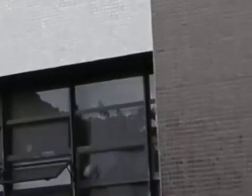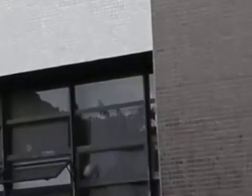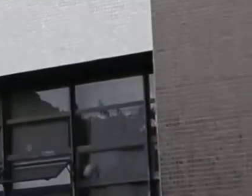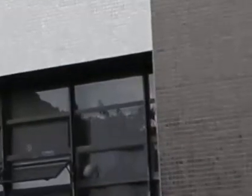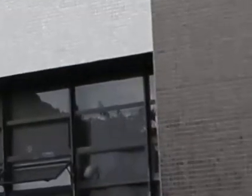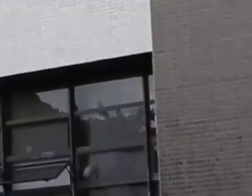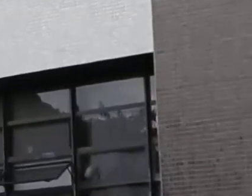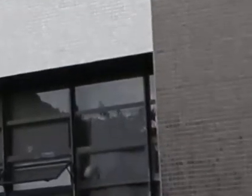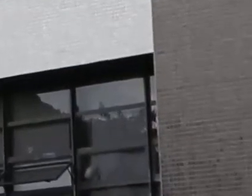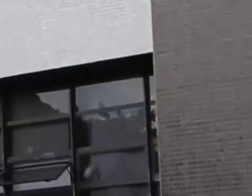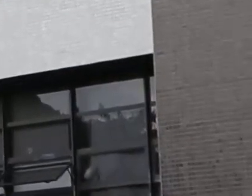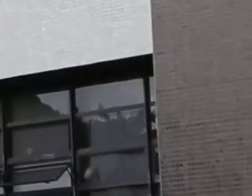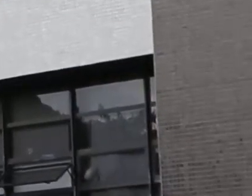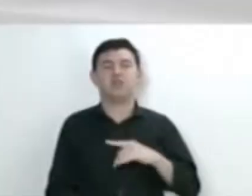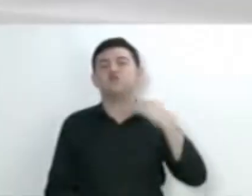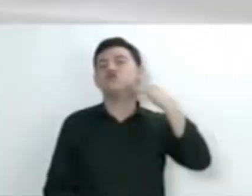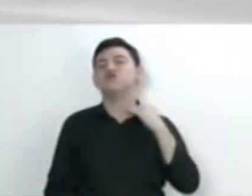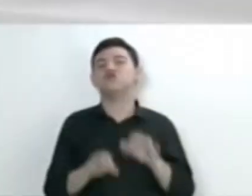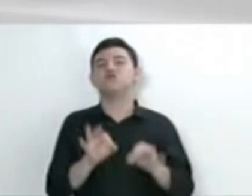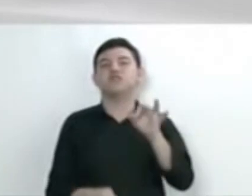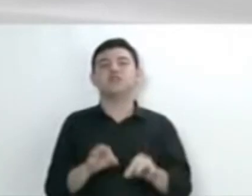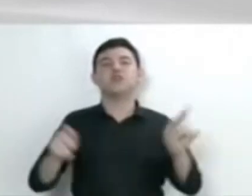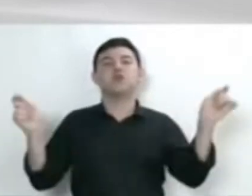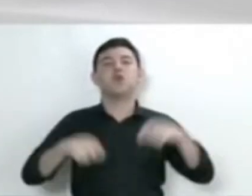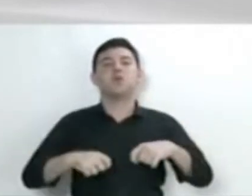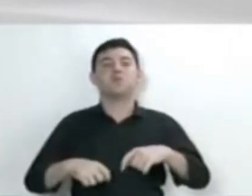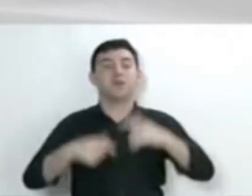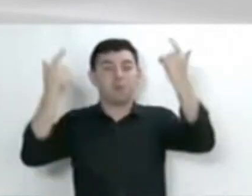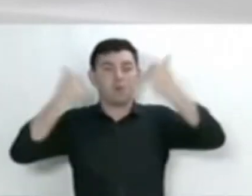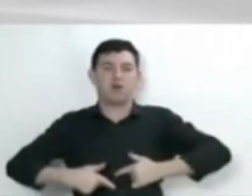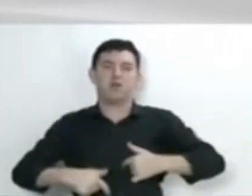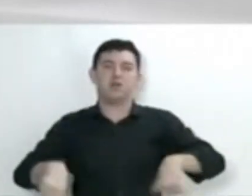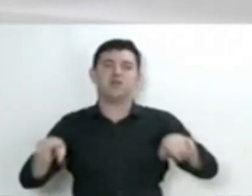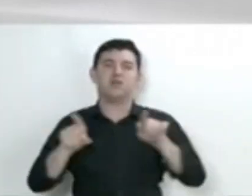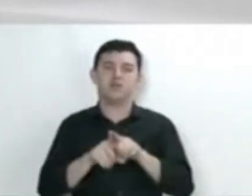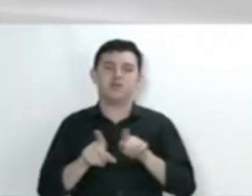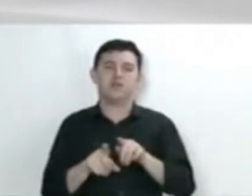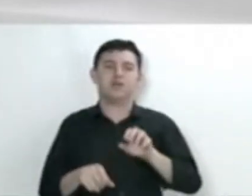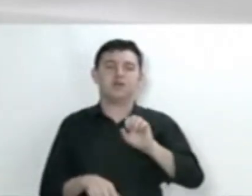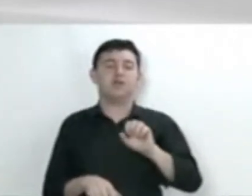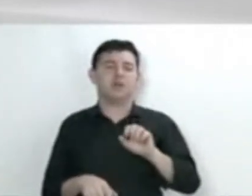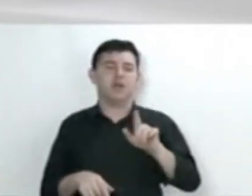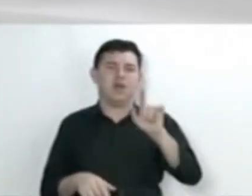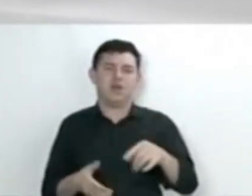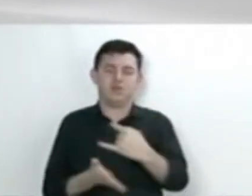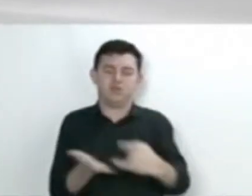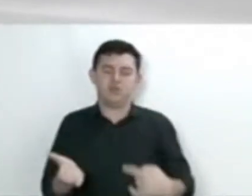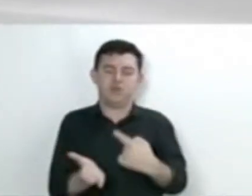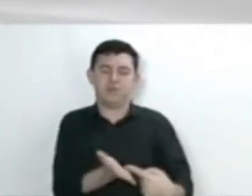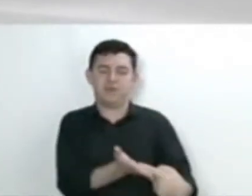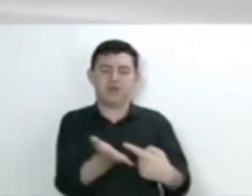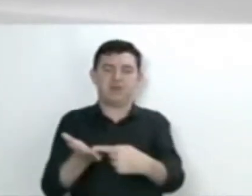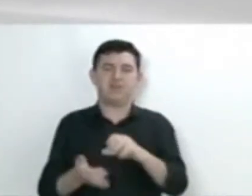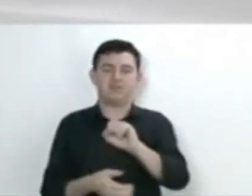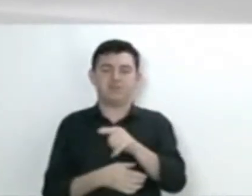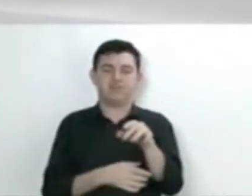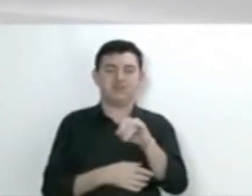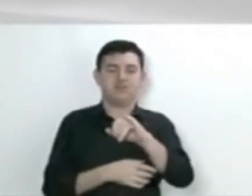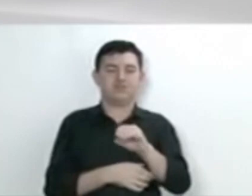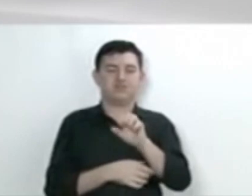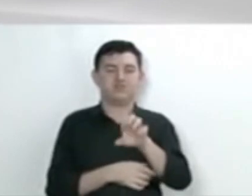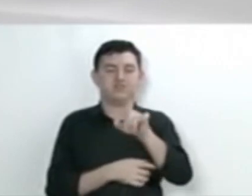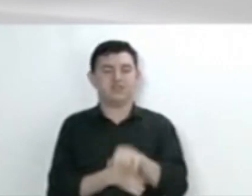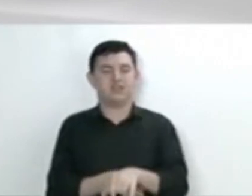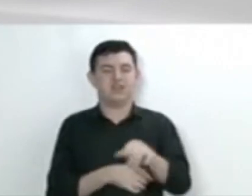sua Batuta sob sua responsabilidade tão Cássio Nunes ajude uma fé meu ver e o por